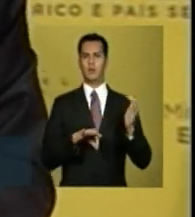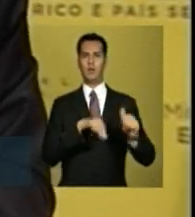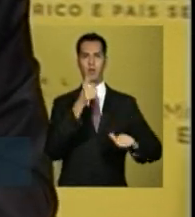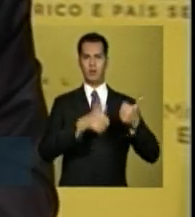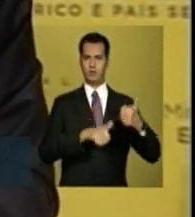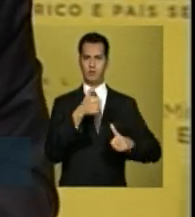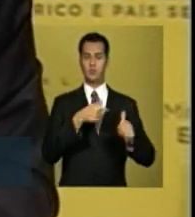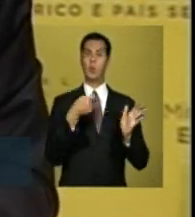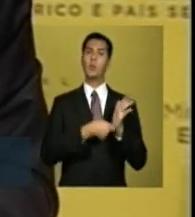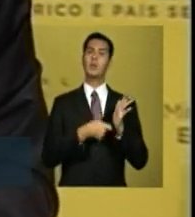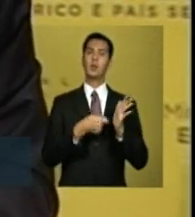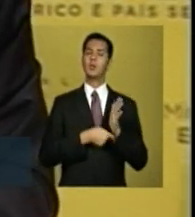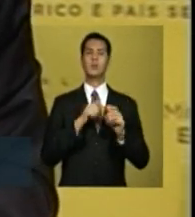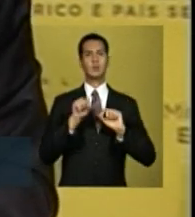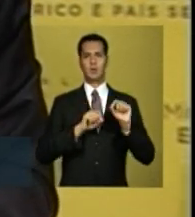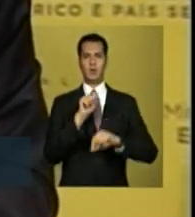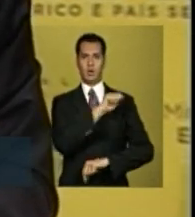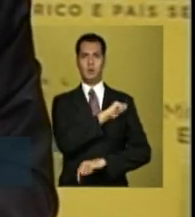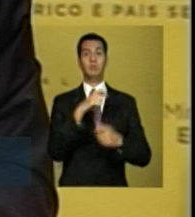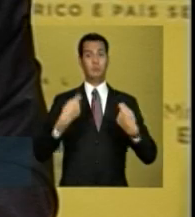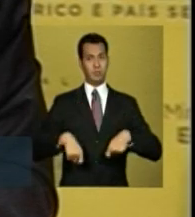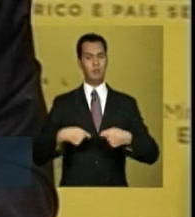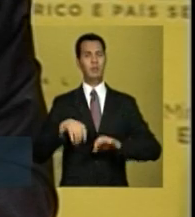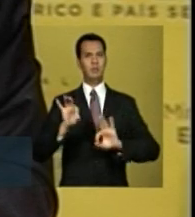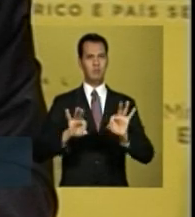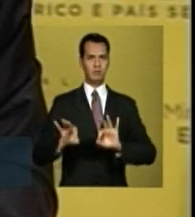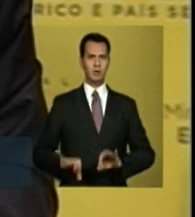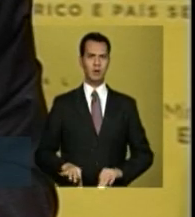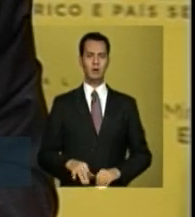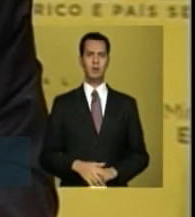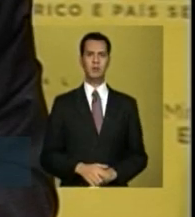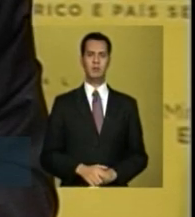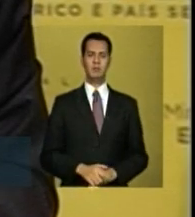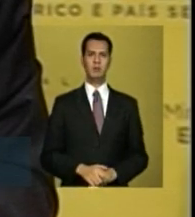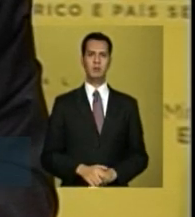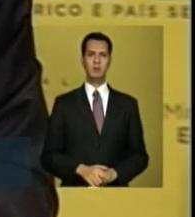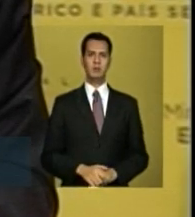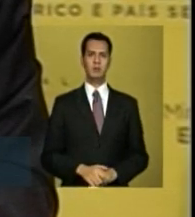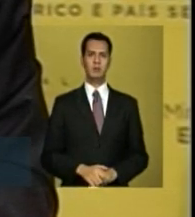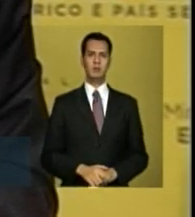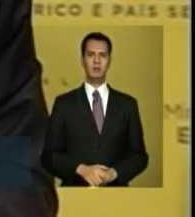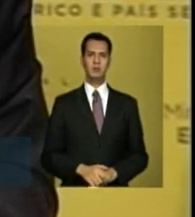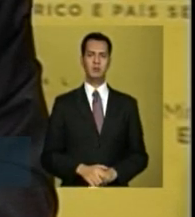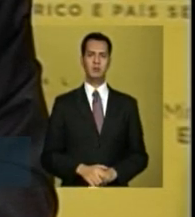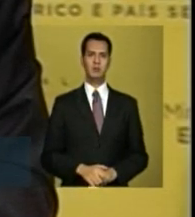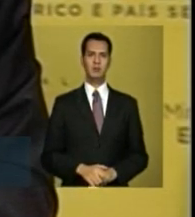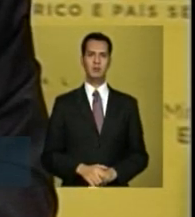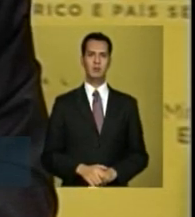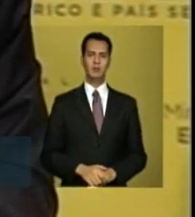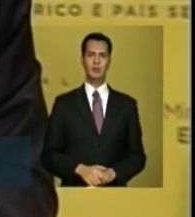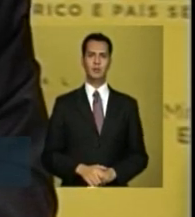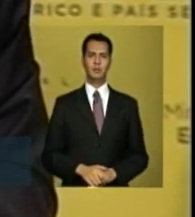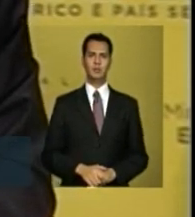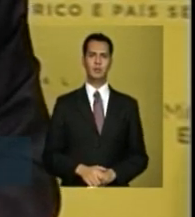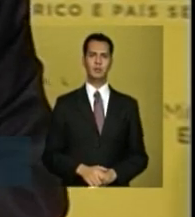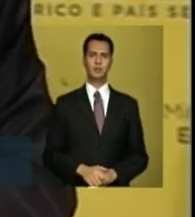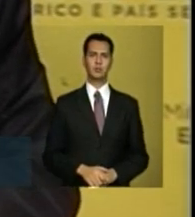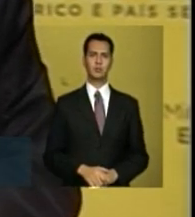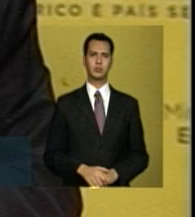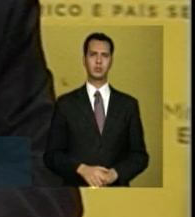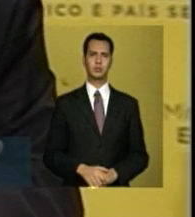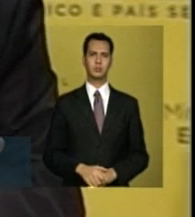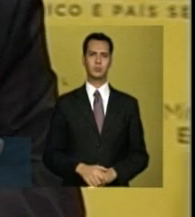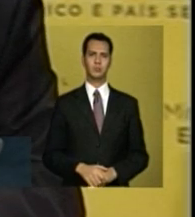que que os alunos deverão estar preparados para enfrentar para fazer uma boa redação eh e